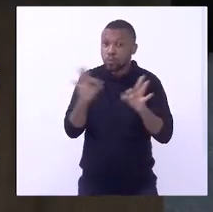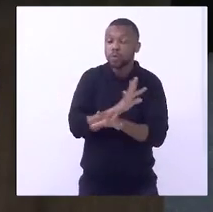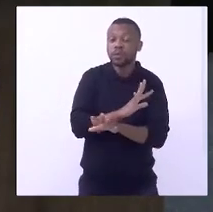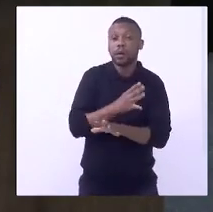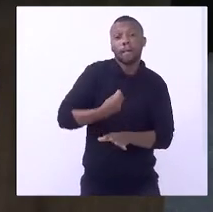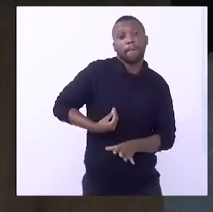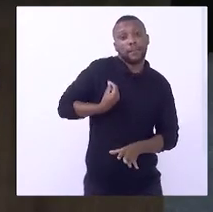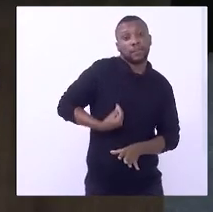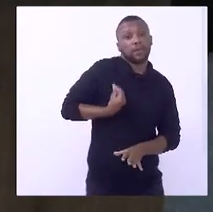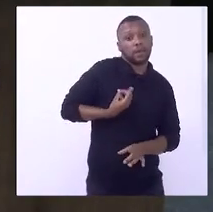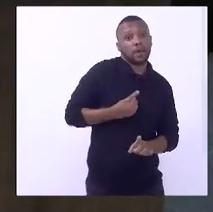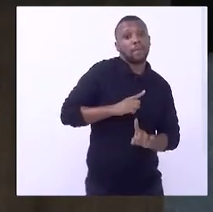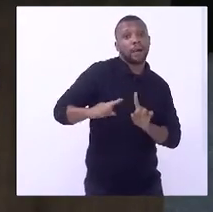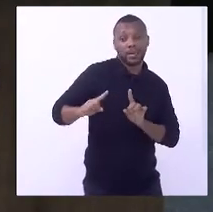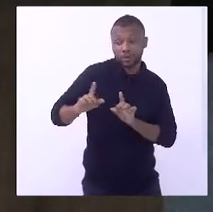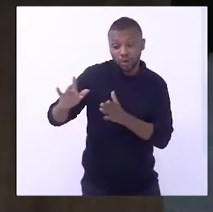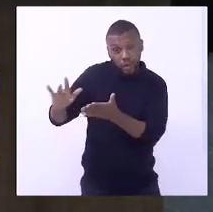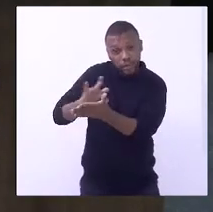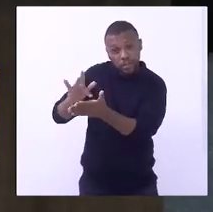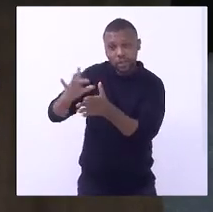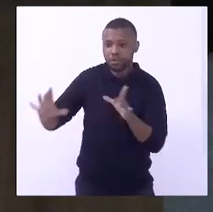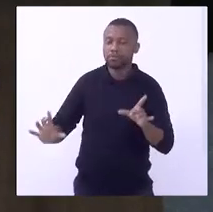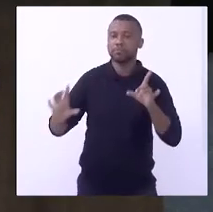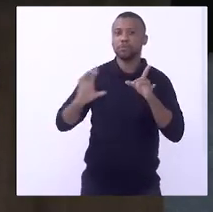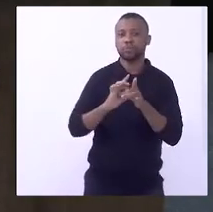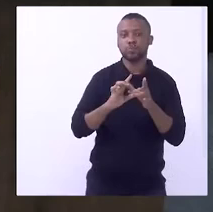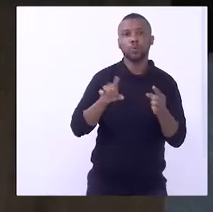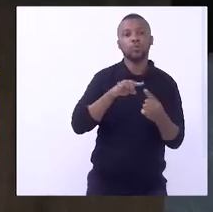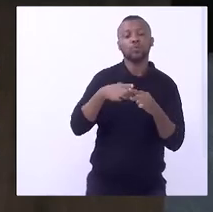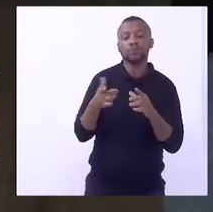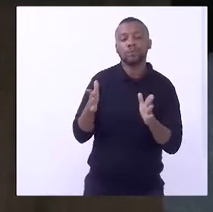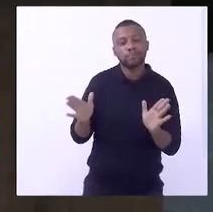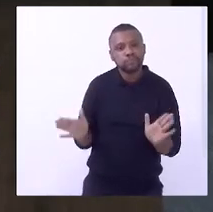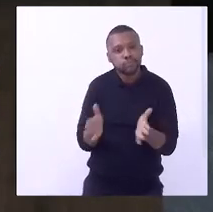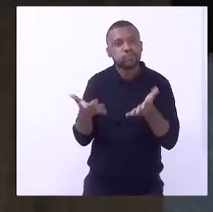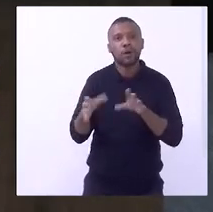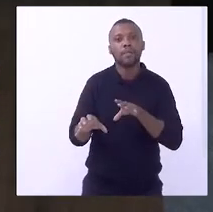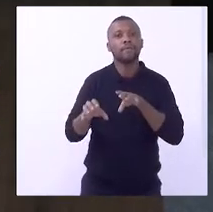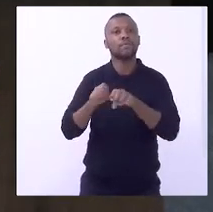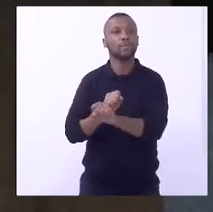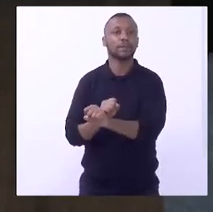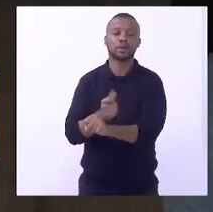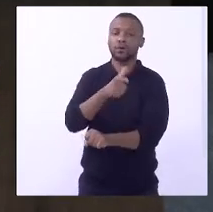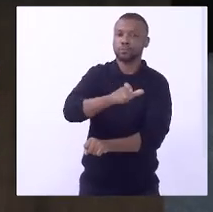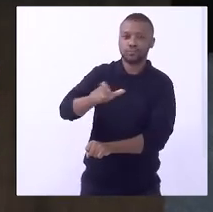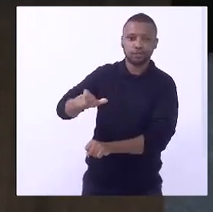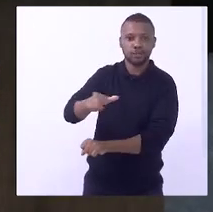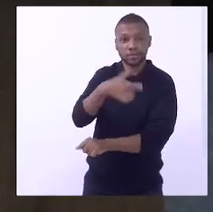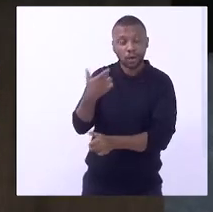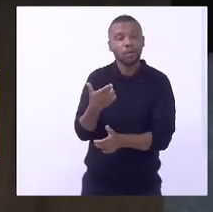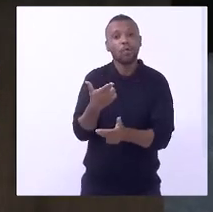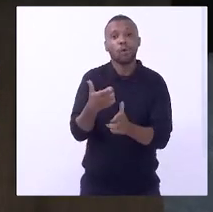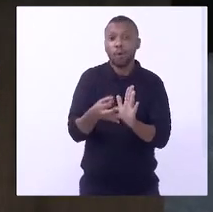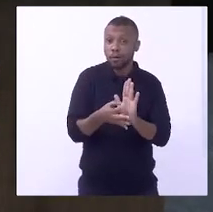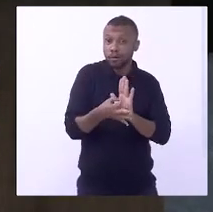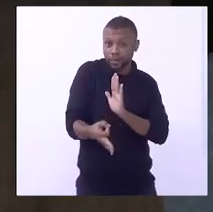digitais, buscando a formação dos indivíduos. Então, é parecer favorável com